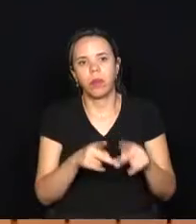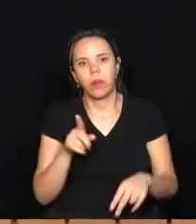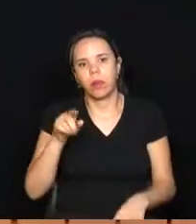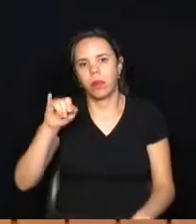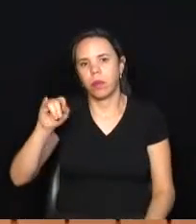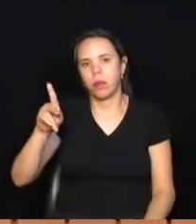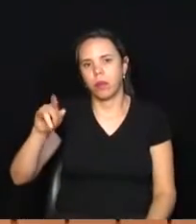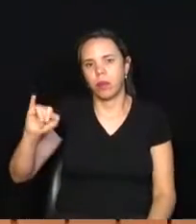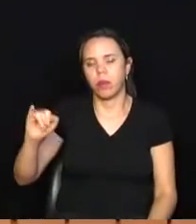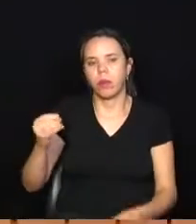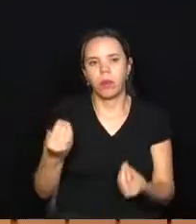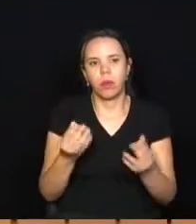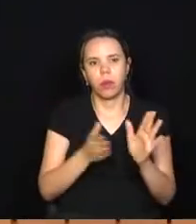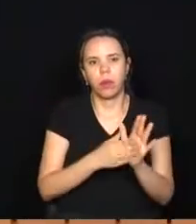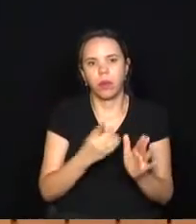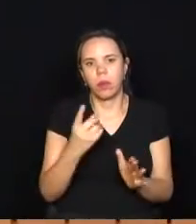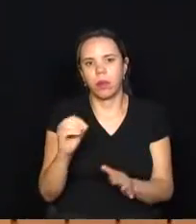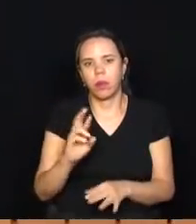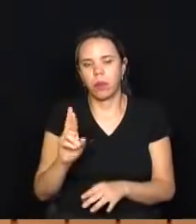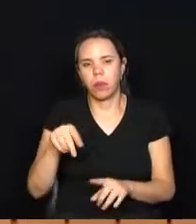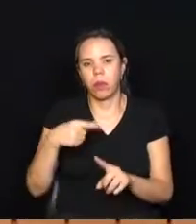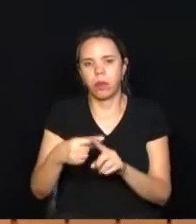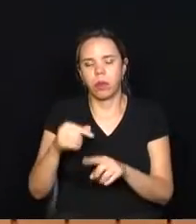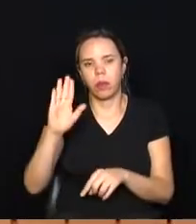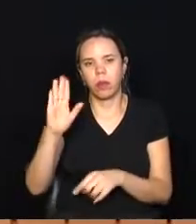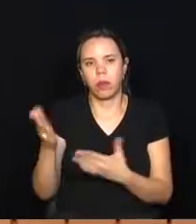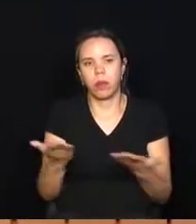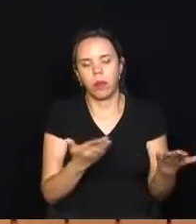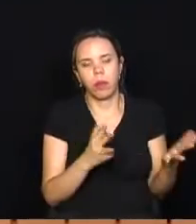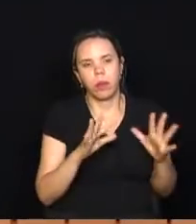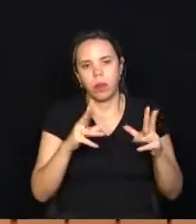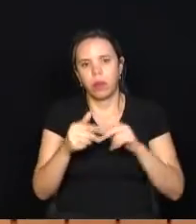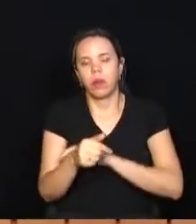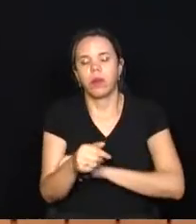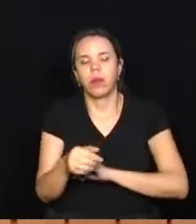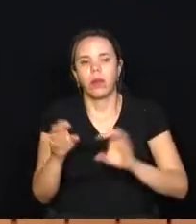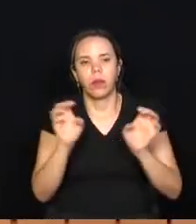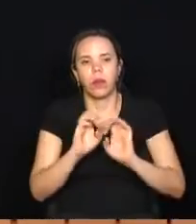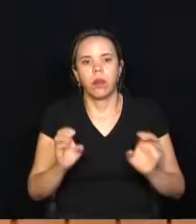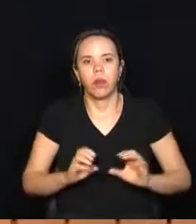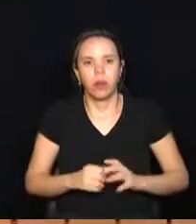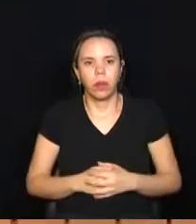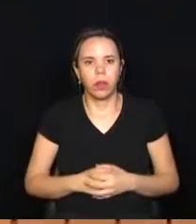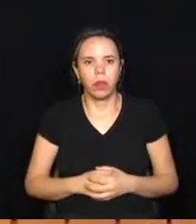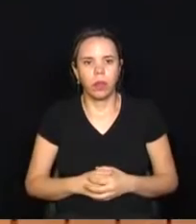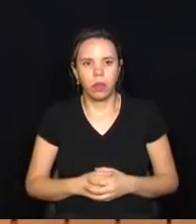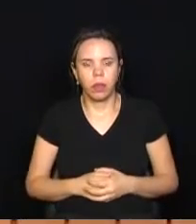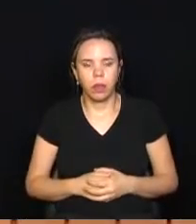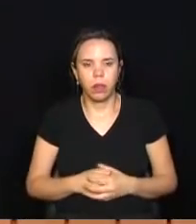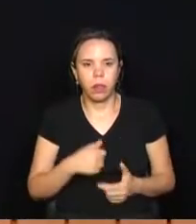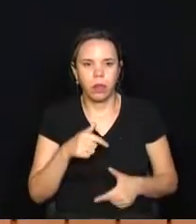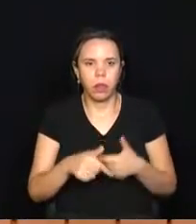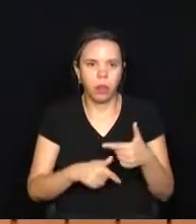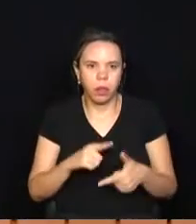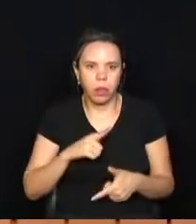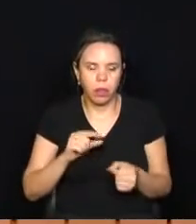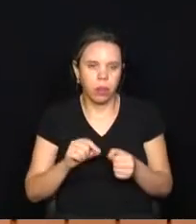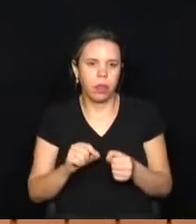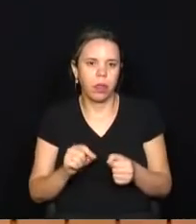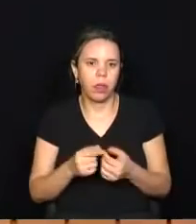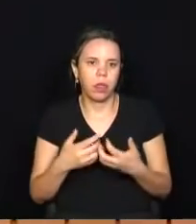ILPI ofereça R$10 a mais. Então, toda essa estrutura e todo esse trabalho tem que ser